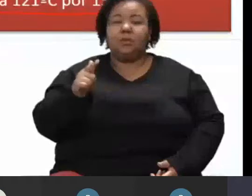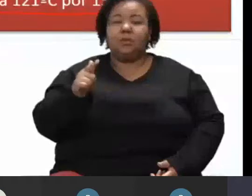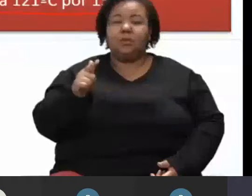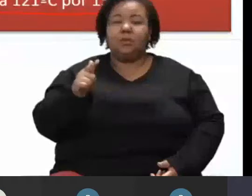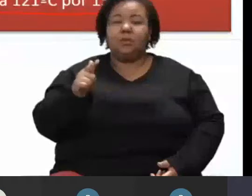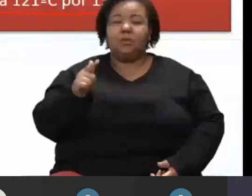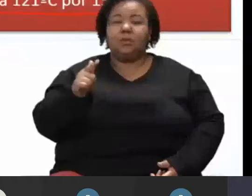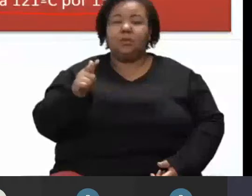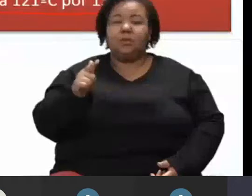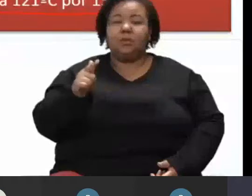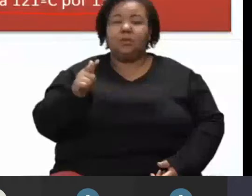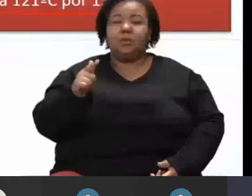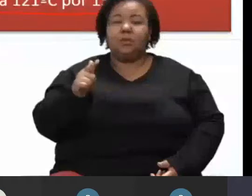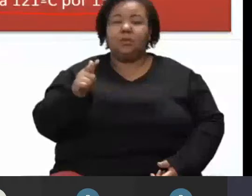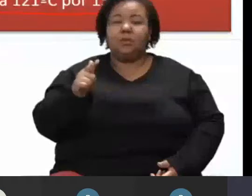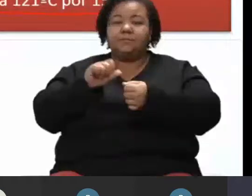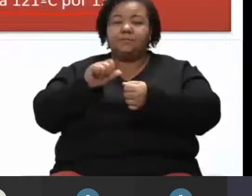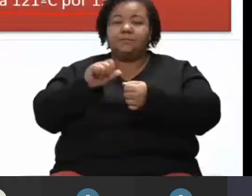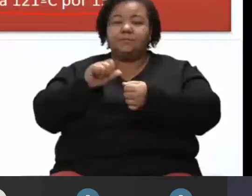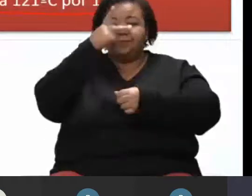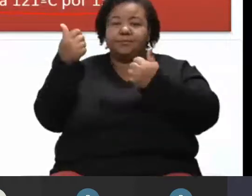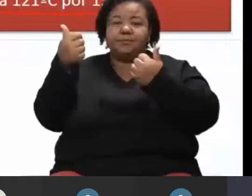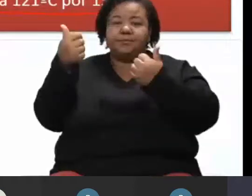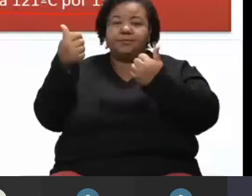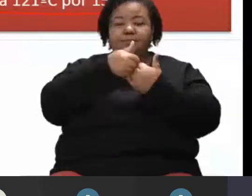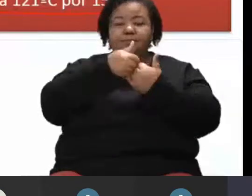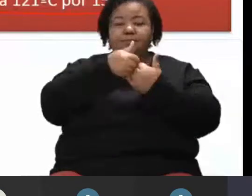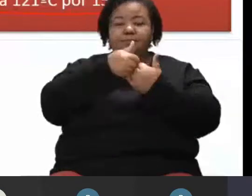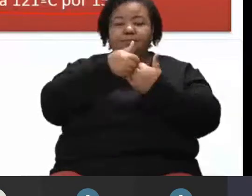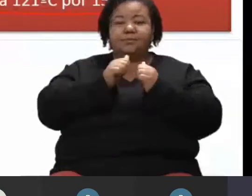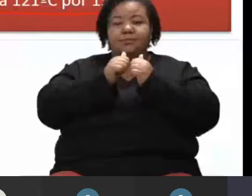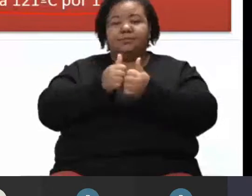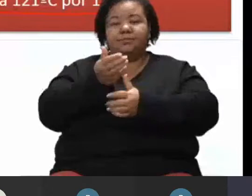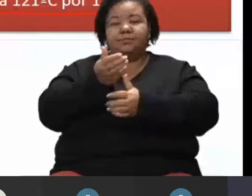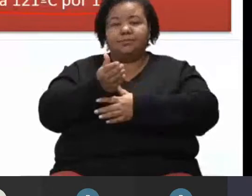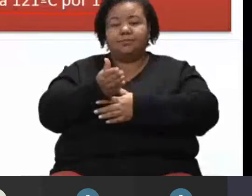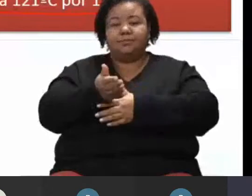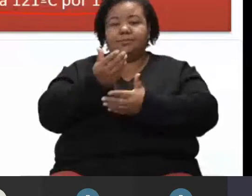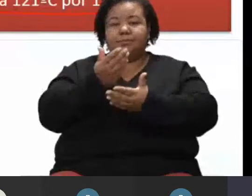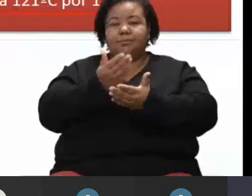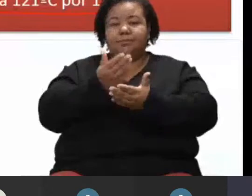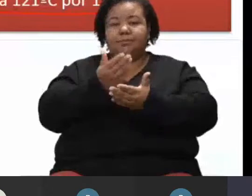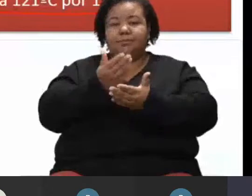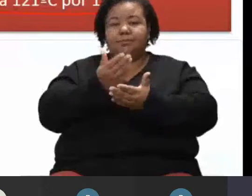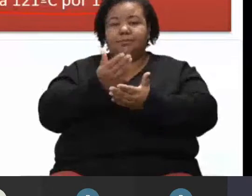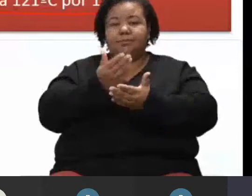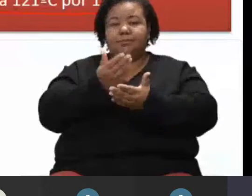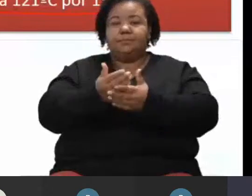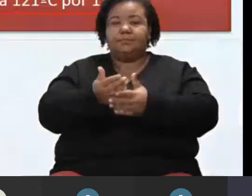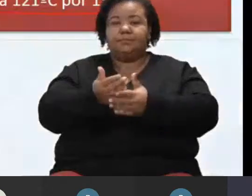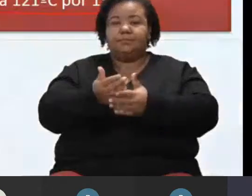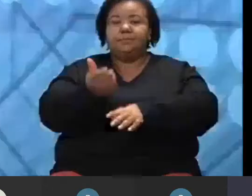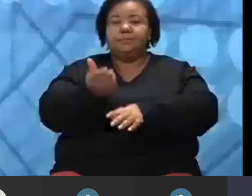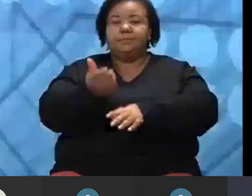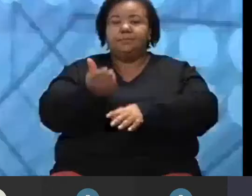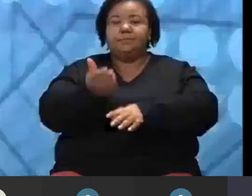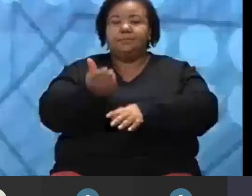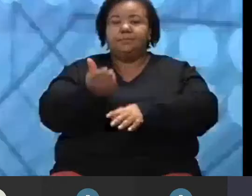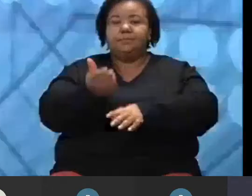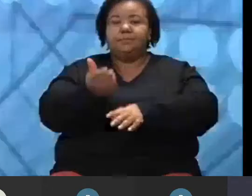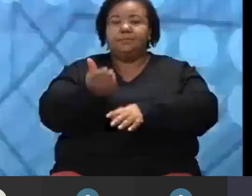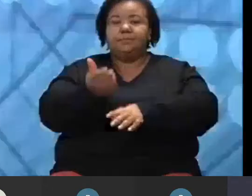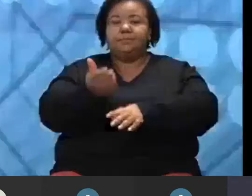cultura são ali o seu tutor, o que está acompanhando você durante a aula prática. Vamos, então,